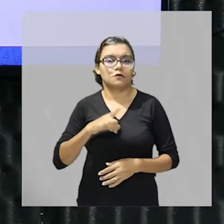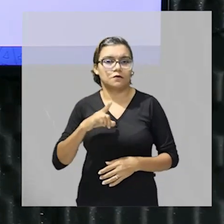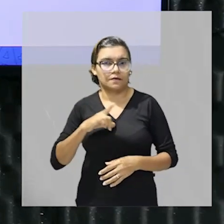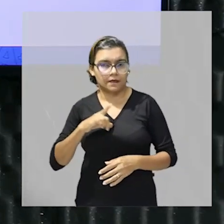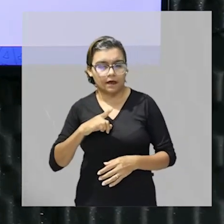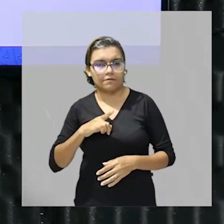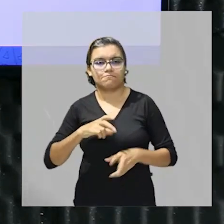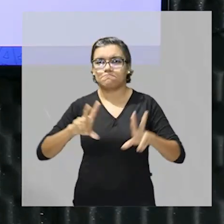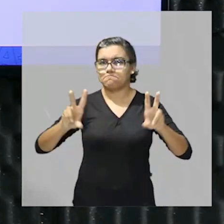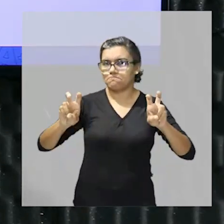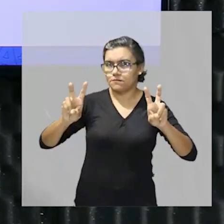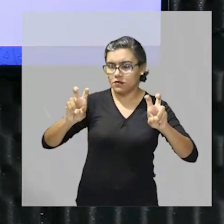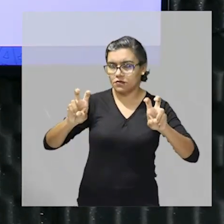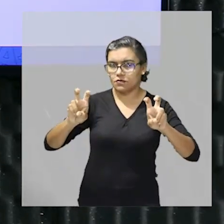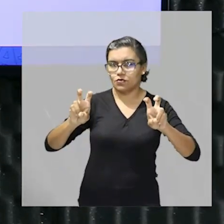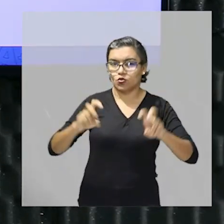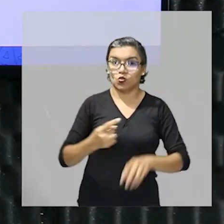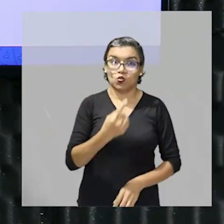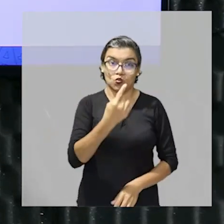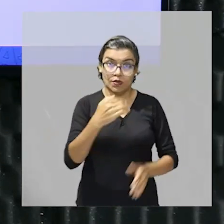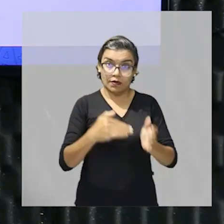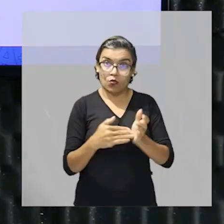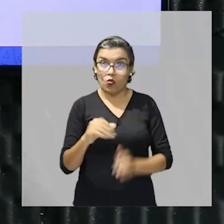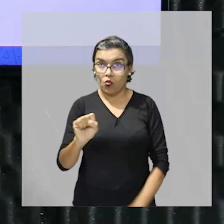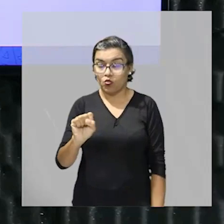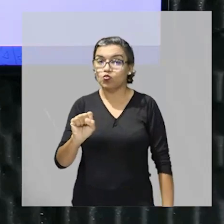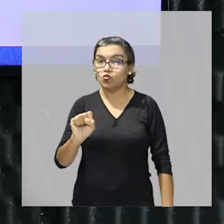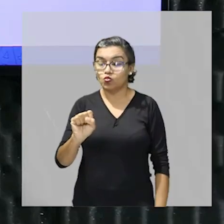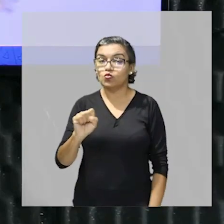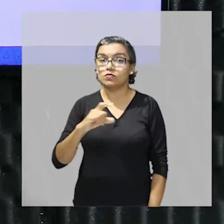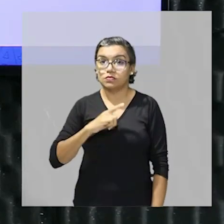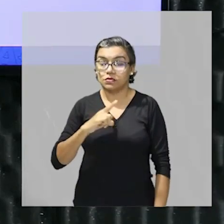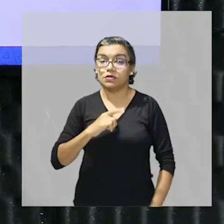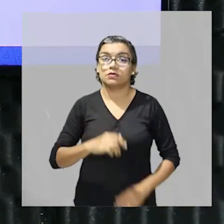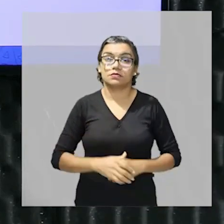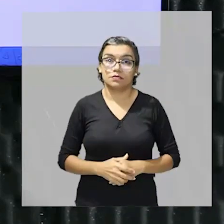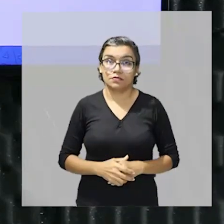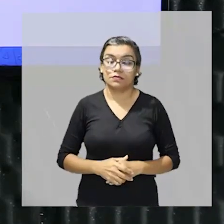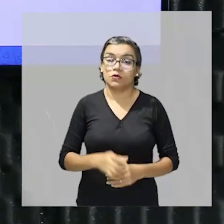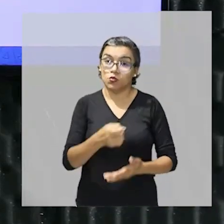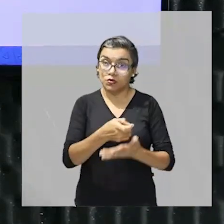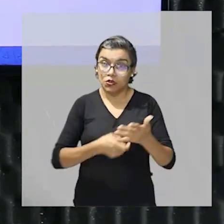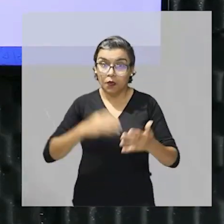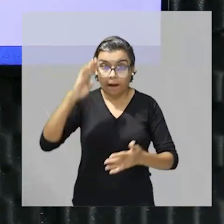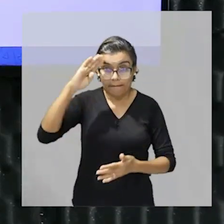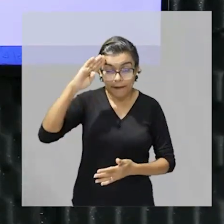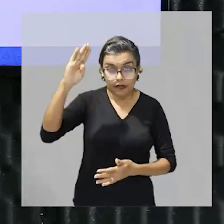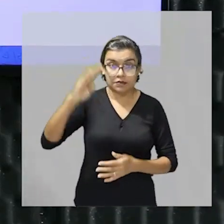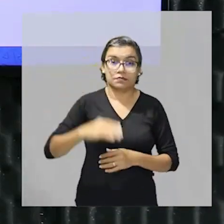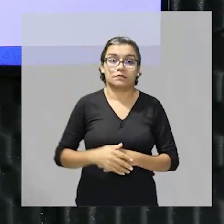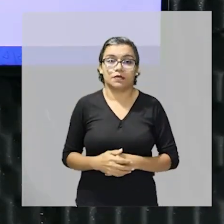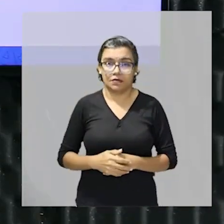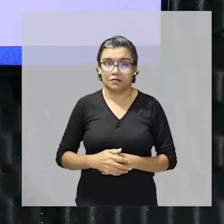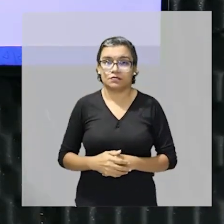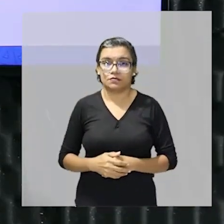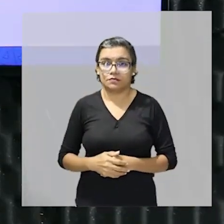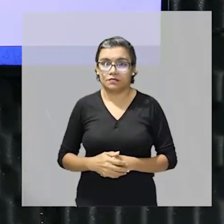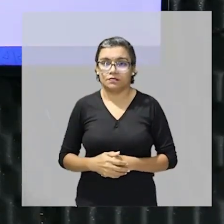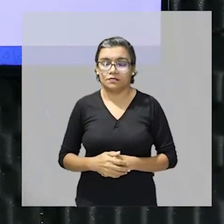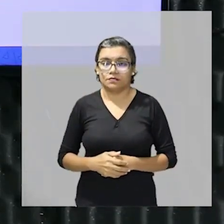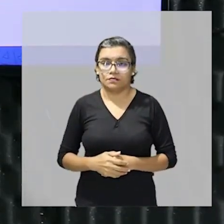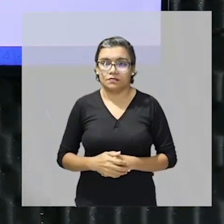os subtítulos, do 1 ao 8, que eu acabei de mostrar para vocês, no texto principal, one